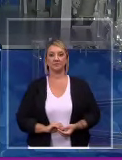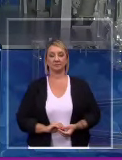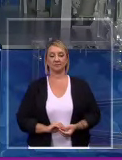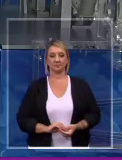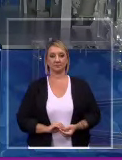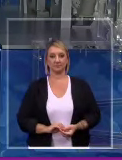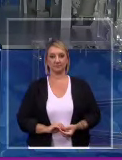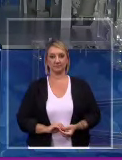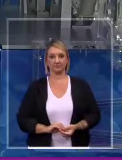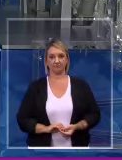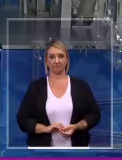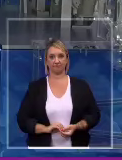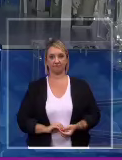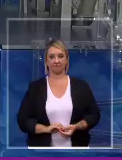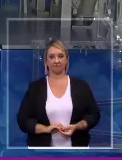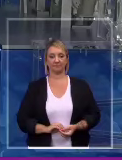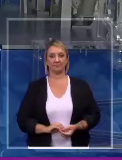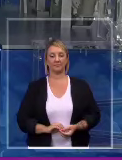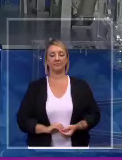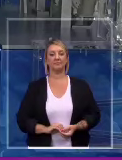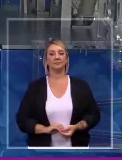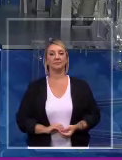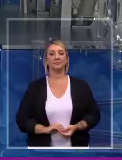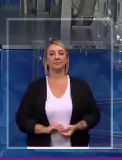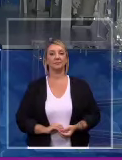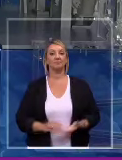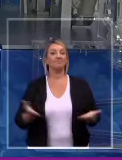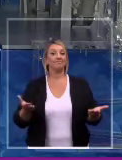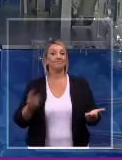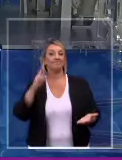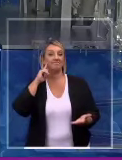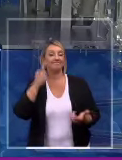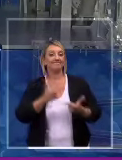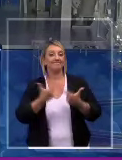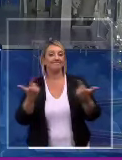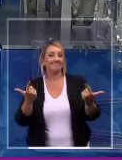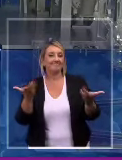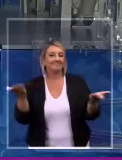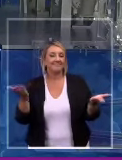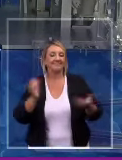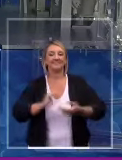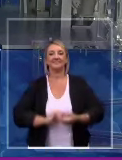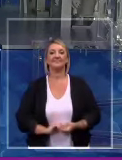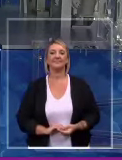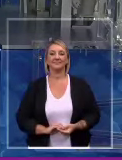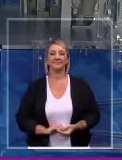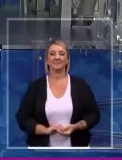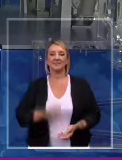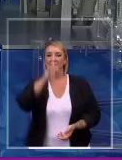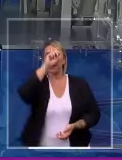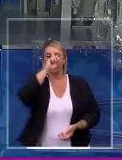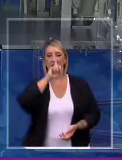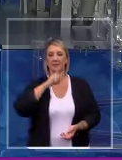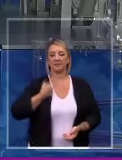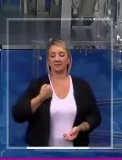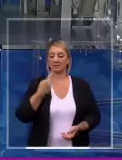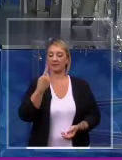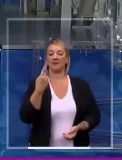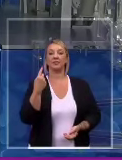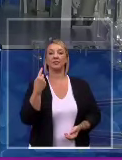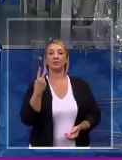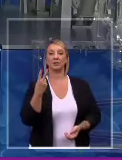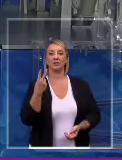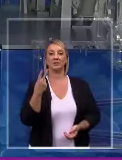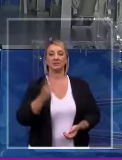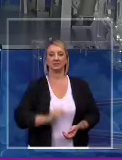sorteada. Lembre-se de conferir a sua aposta aí. Hoje pode ser o seu dia de sorte. Caiu agora a bola amarela, o número é o 12.